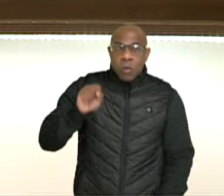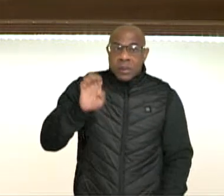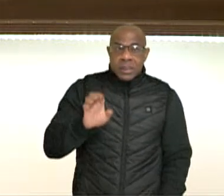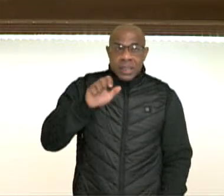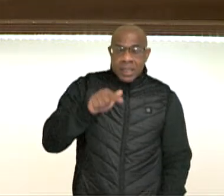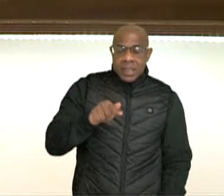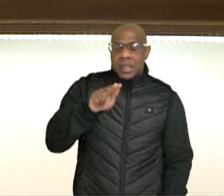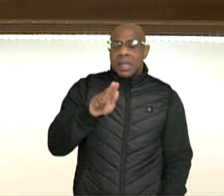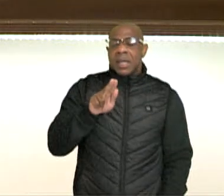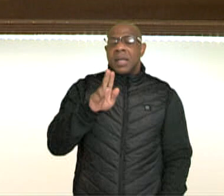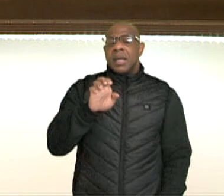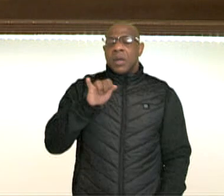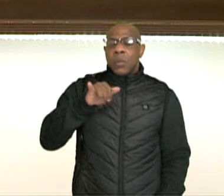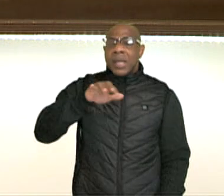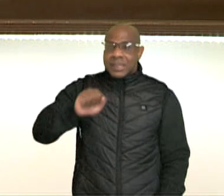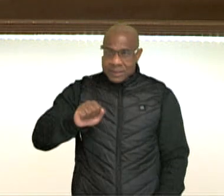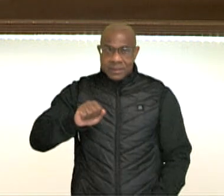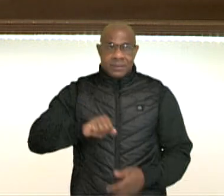uma consequência.